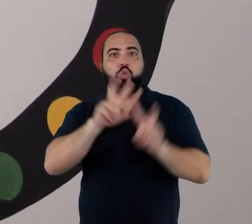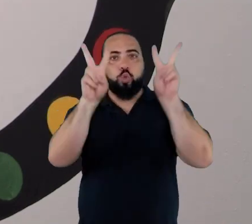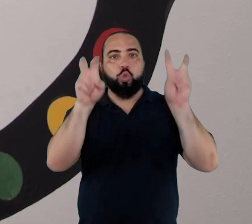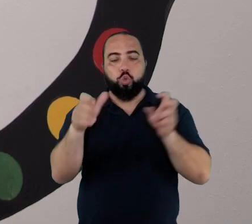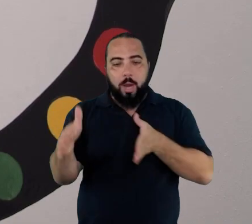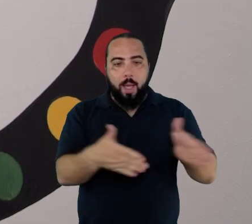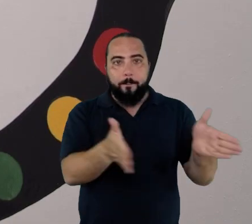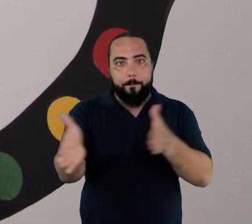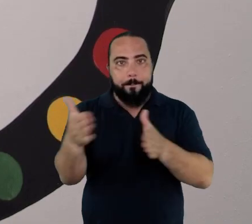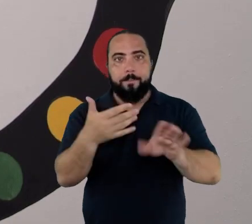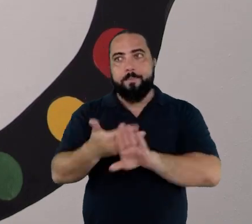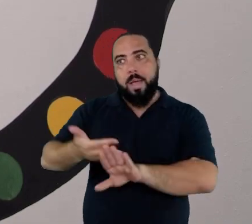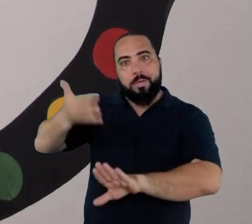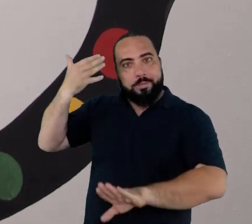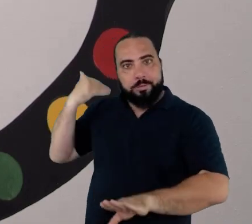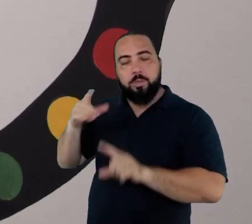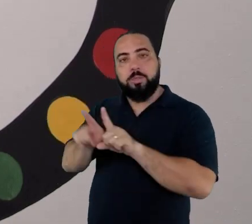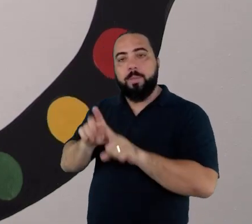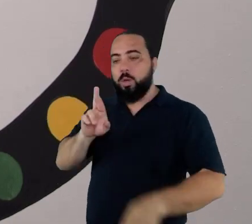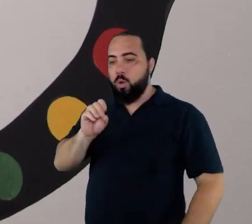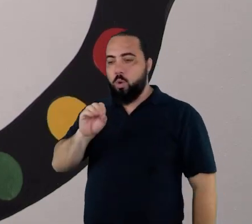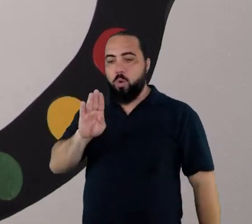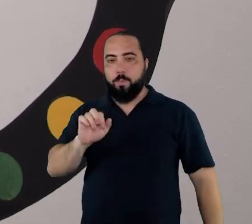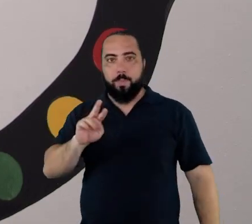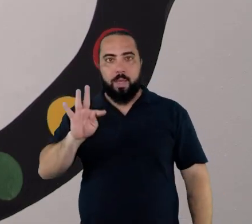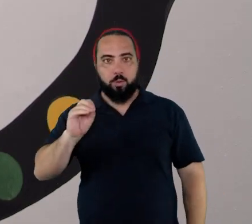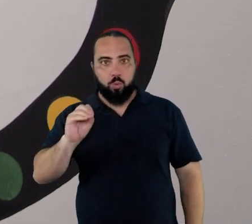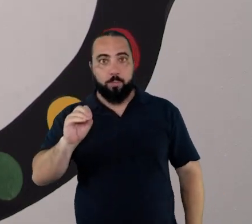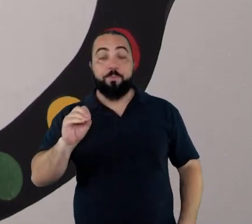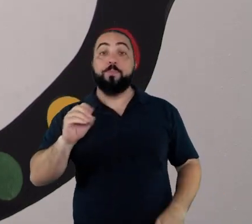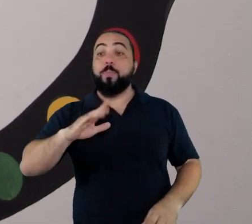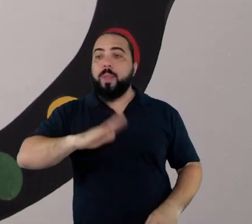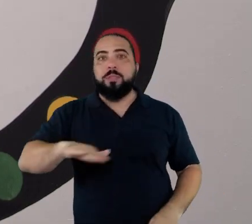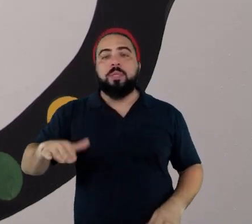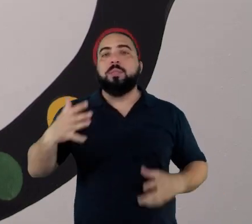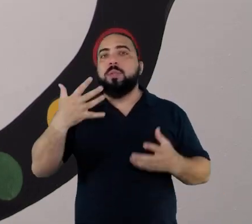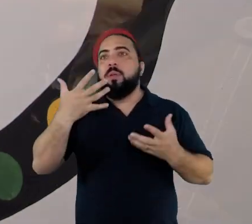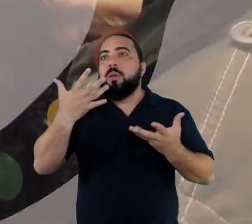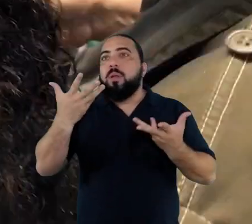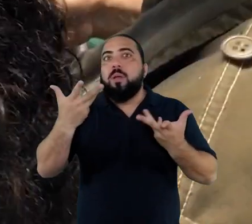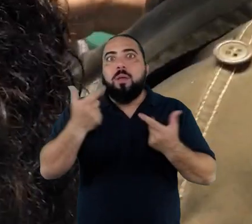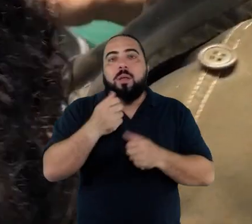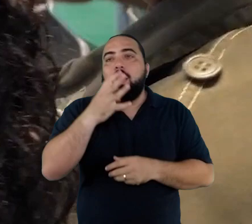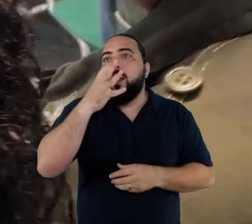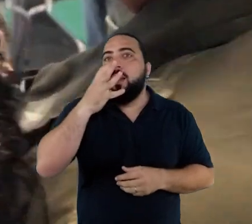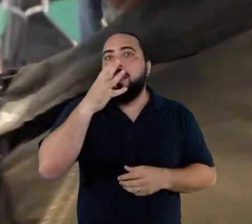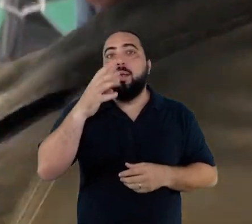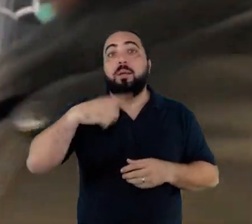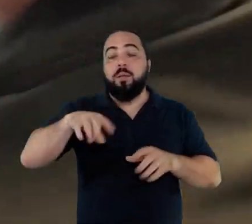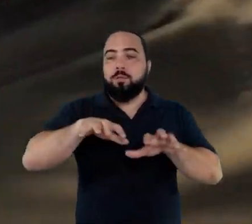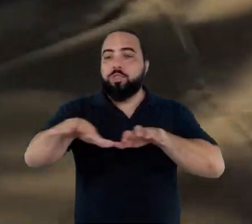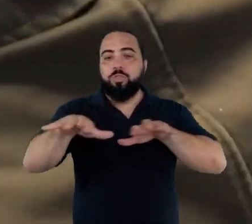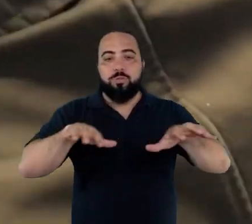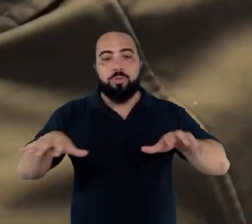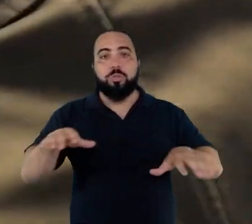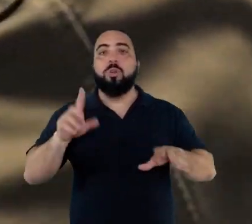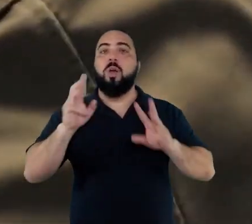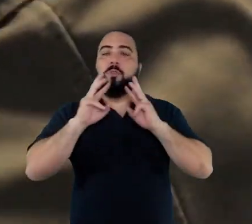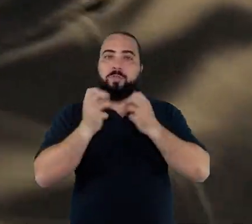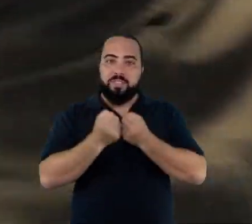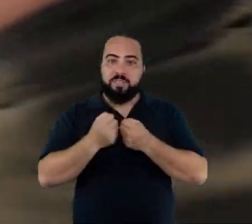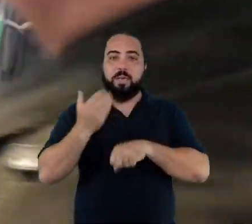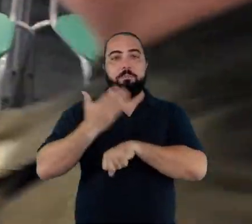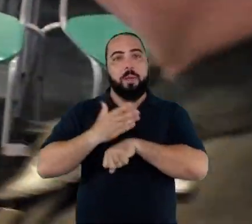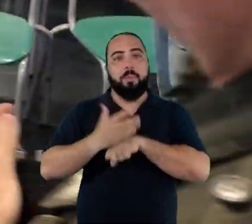caminho ancestral, com o Roberto, e as crianças ficaram encantadas, e depois eles se dividiram em oficinas